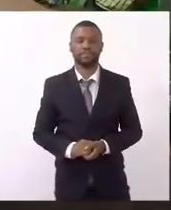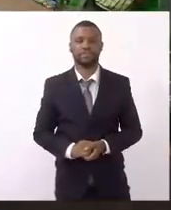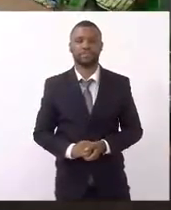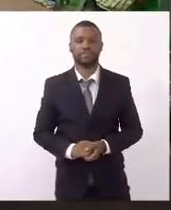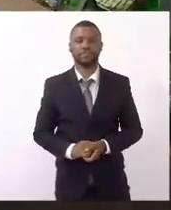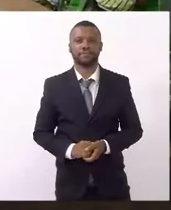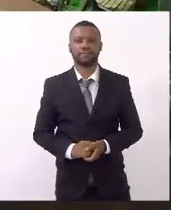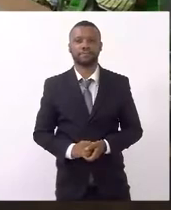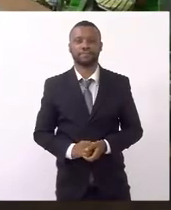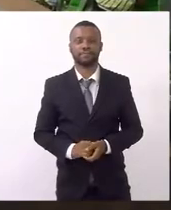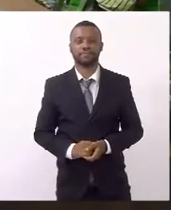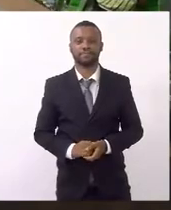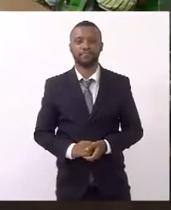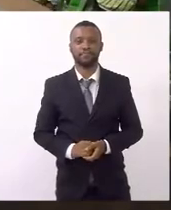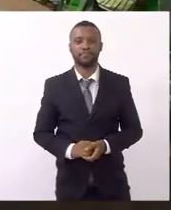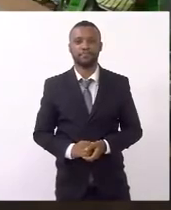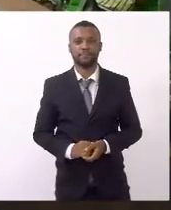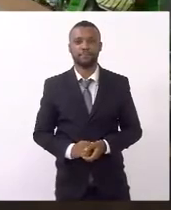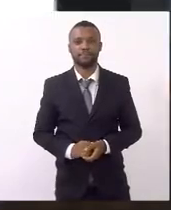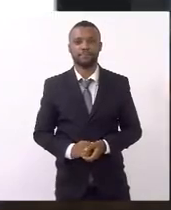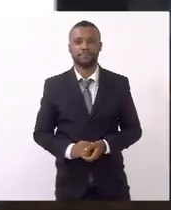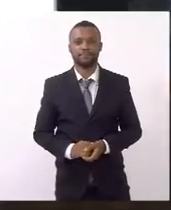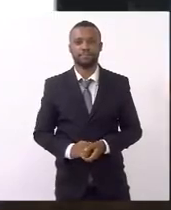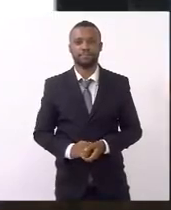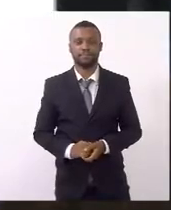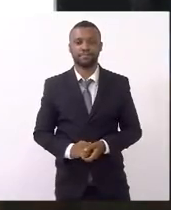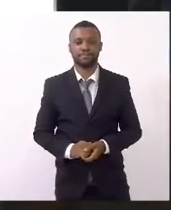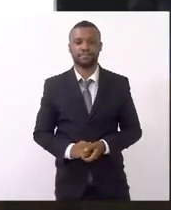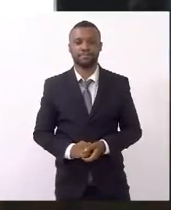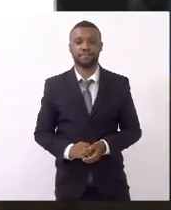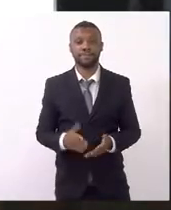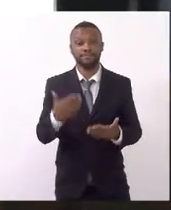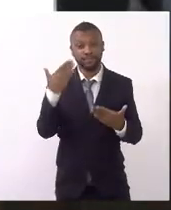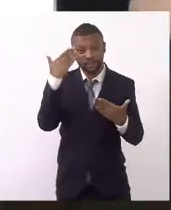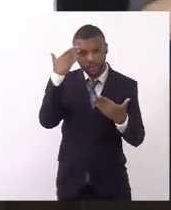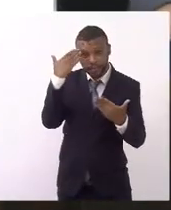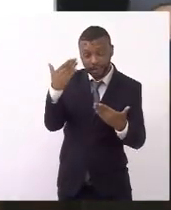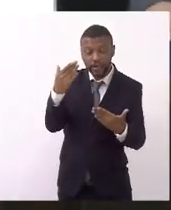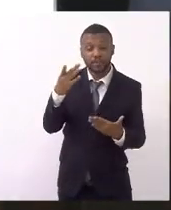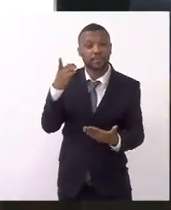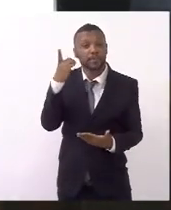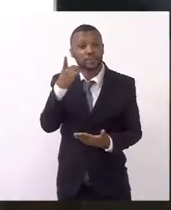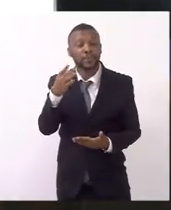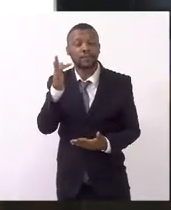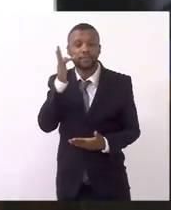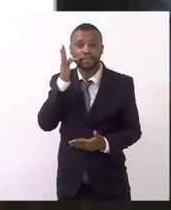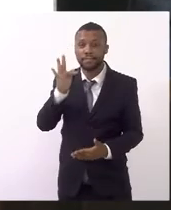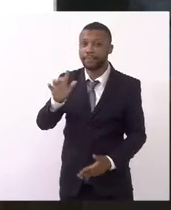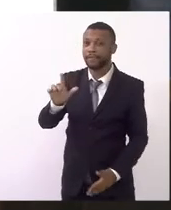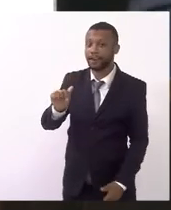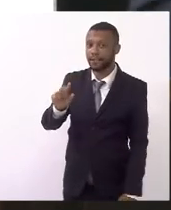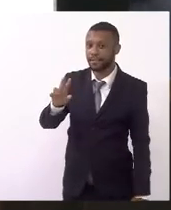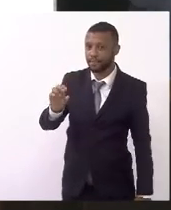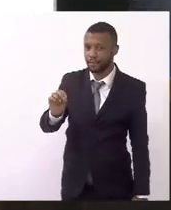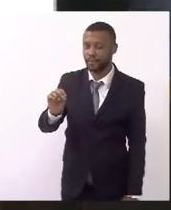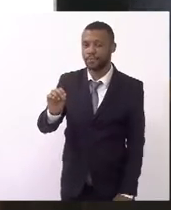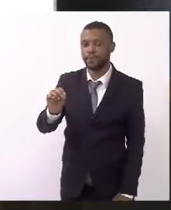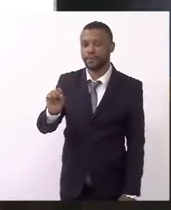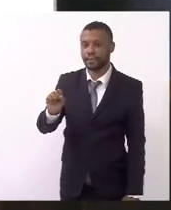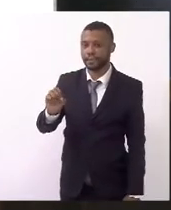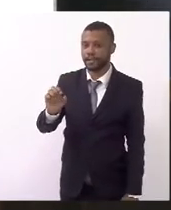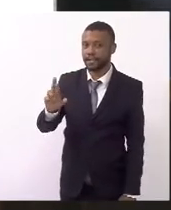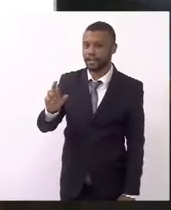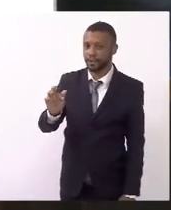é muito obrigada Deputado Flávio serafini super importante